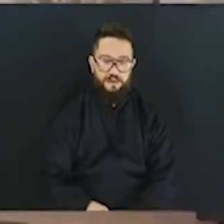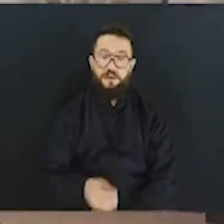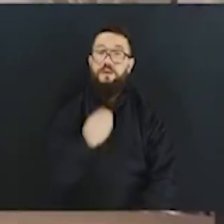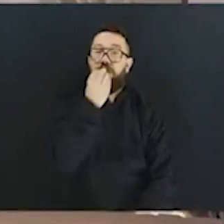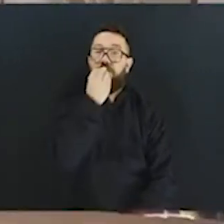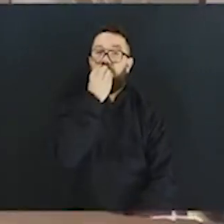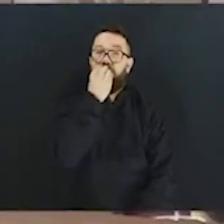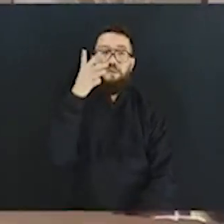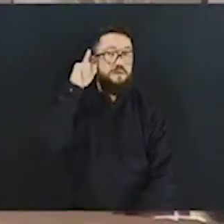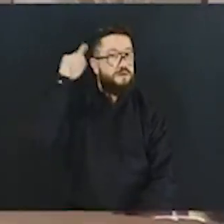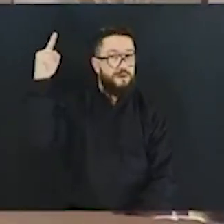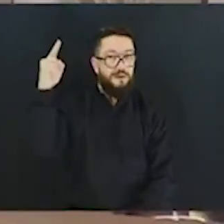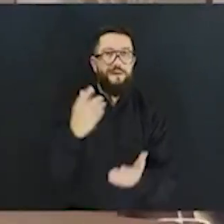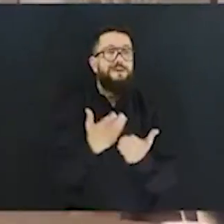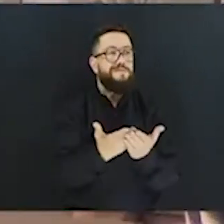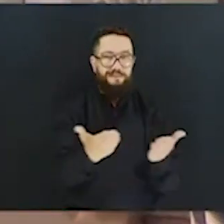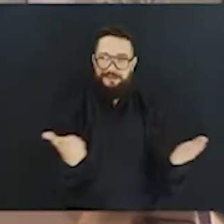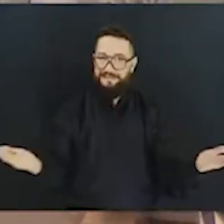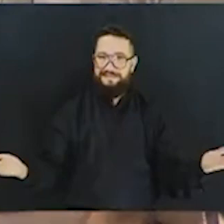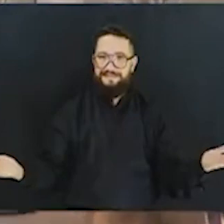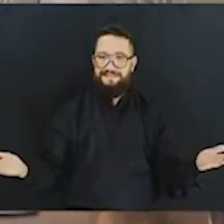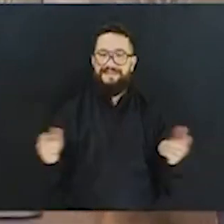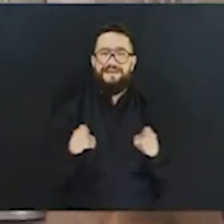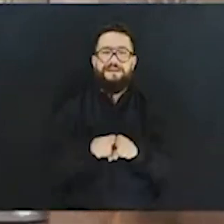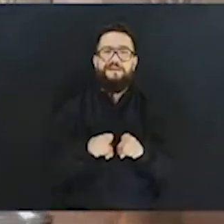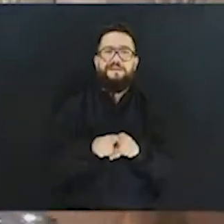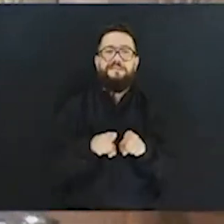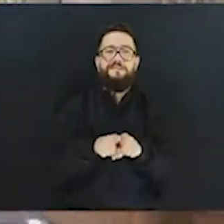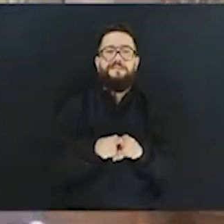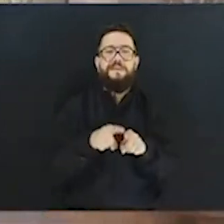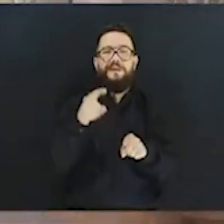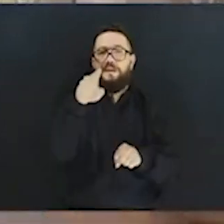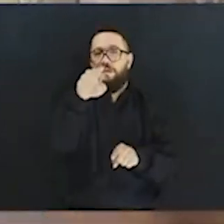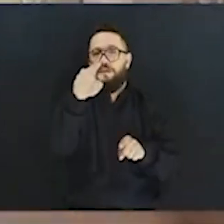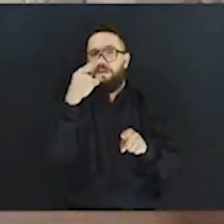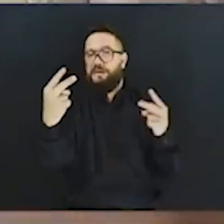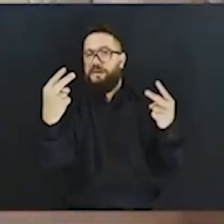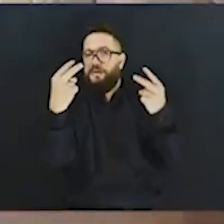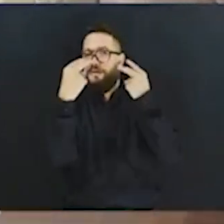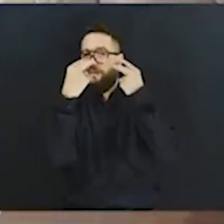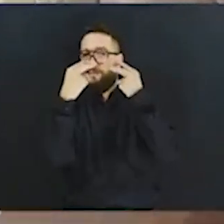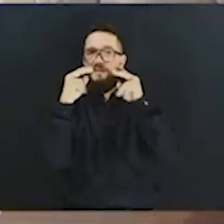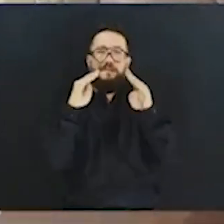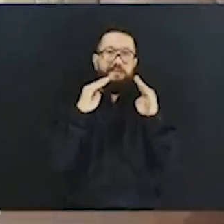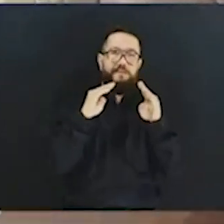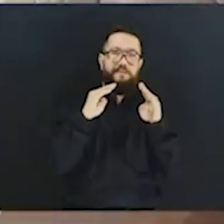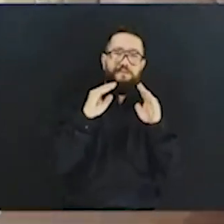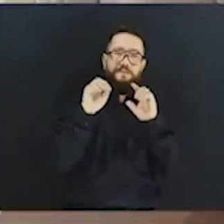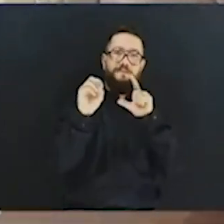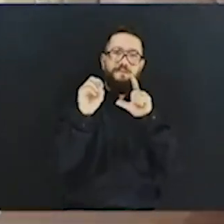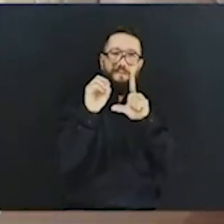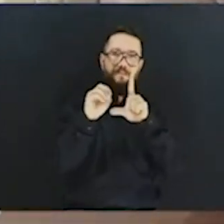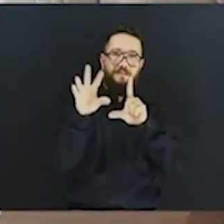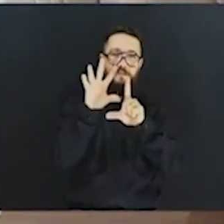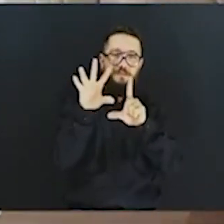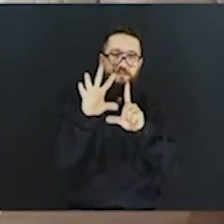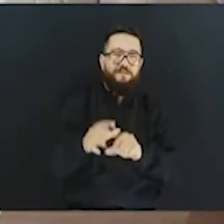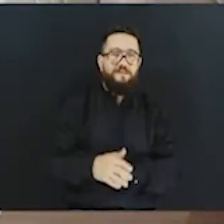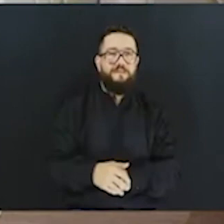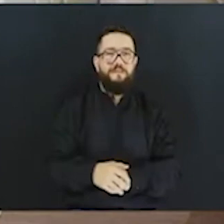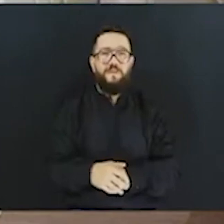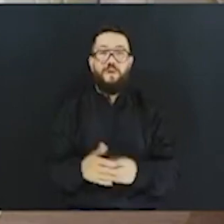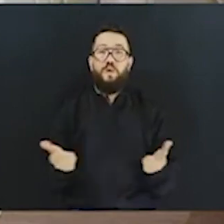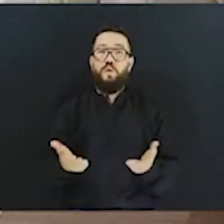dessa casa e também a todos que nos acompanham pelas redes sociais. Eu gostaria hoje de falar sobre uma voz de resistência e empoderamento.